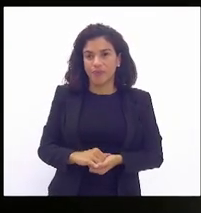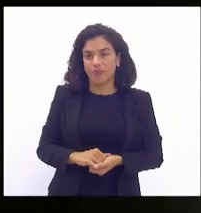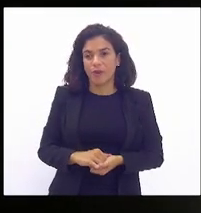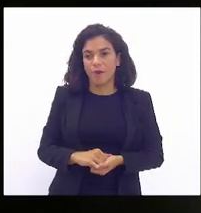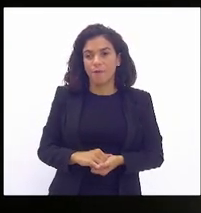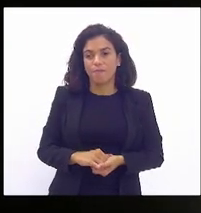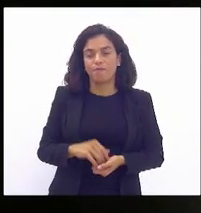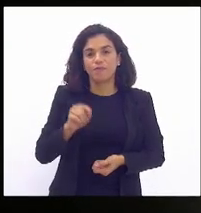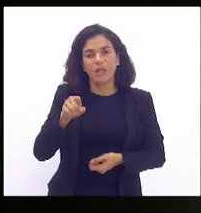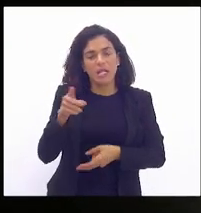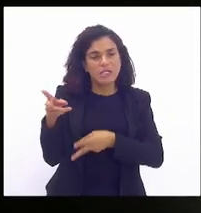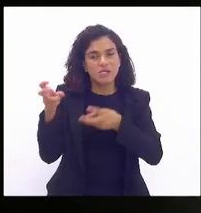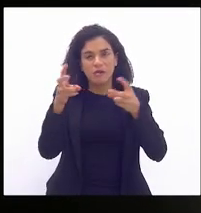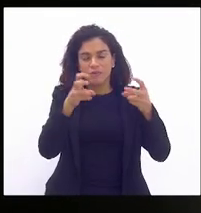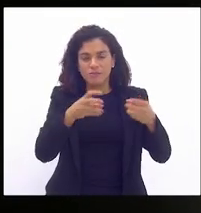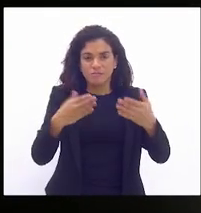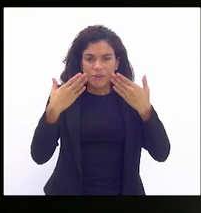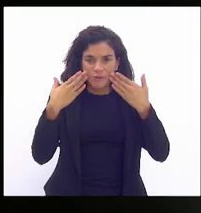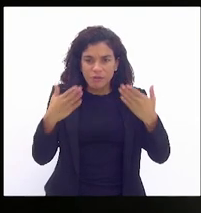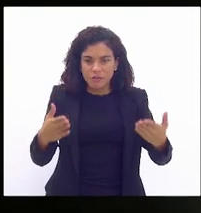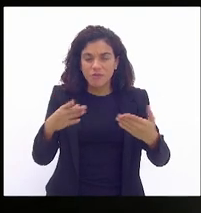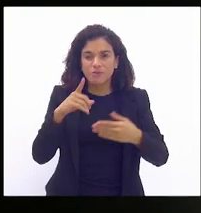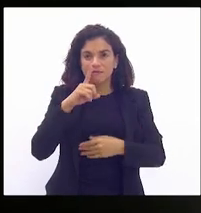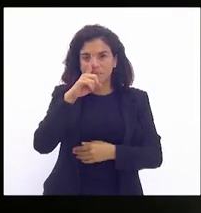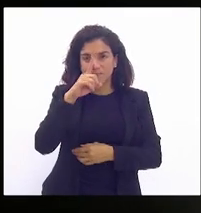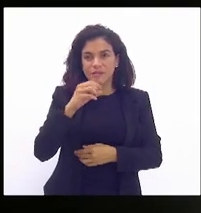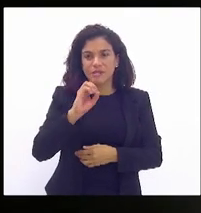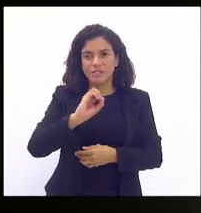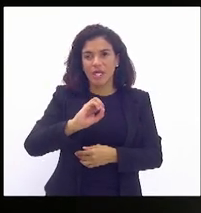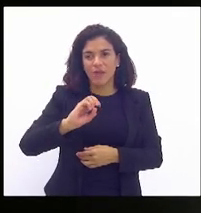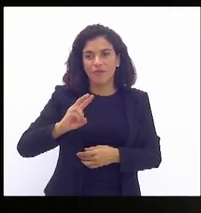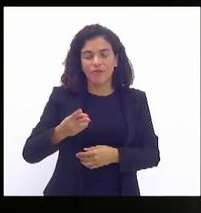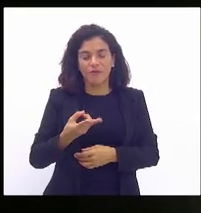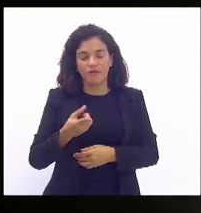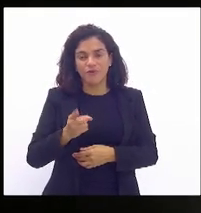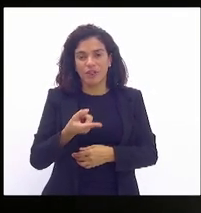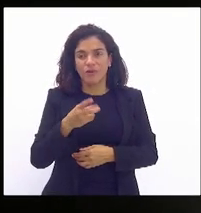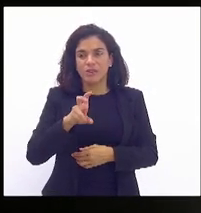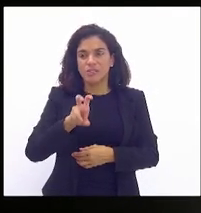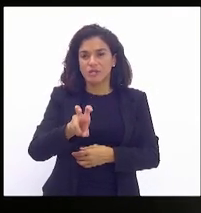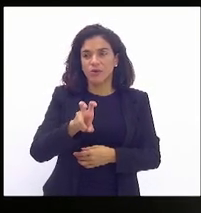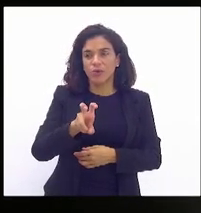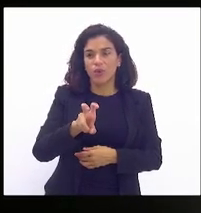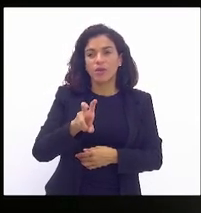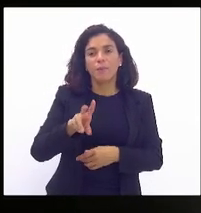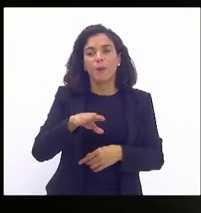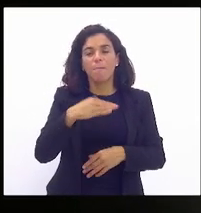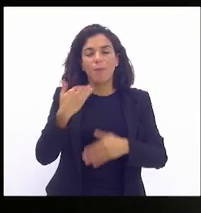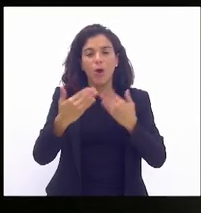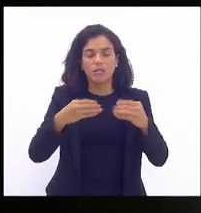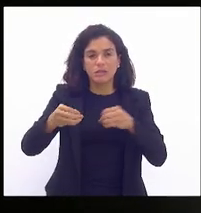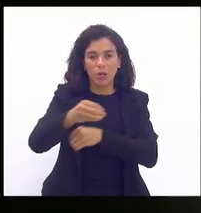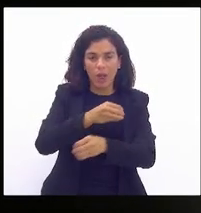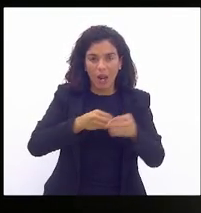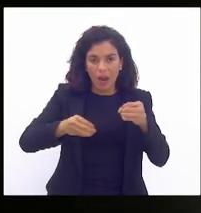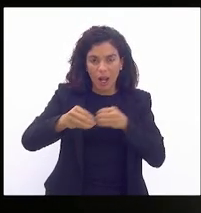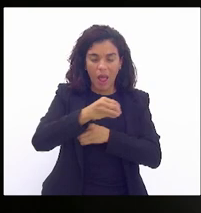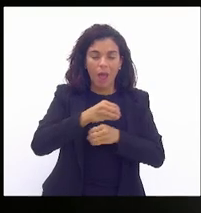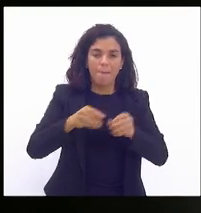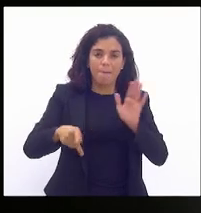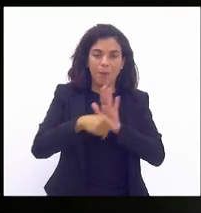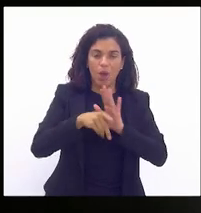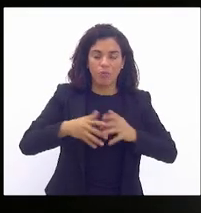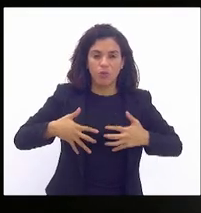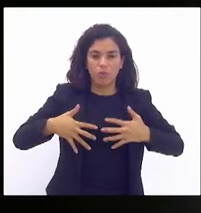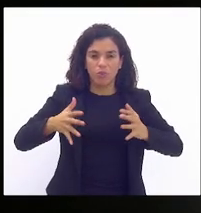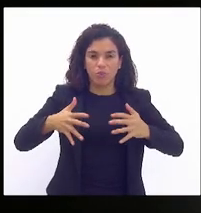Eles observaram que a exposição ao AMP2,5 causa apoptose ou morte celular propagada nas células do pulmão.